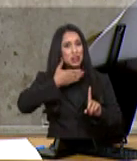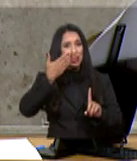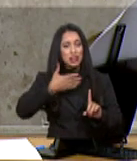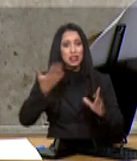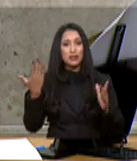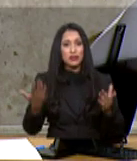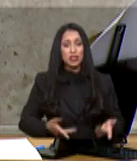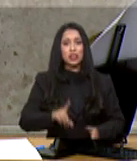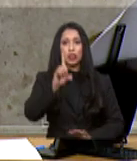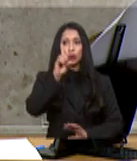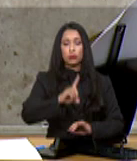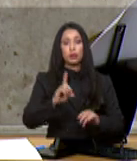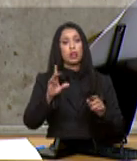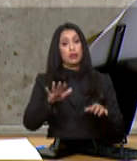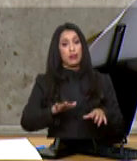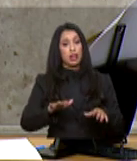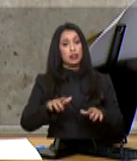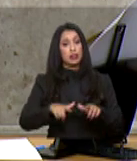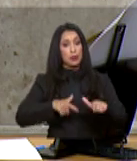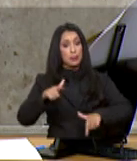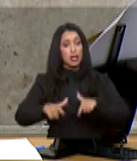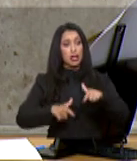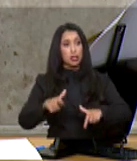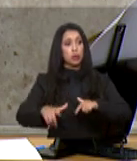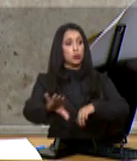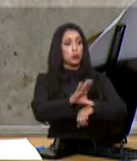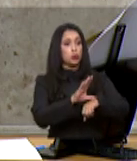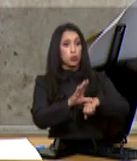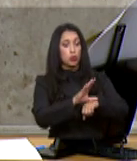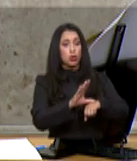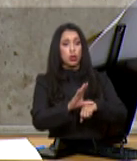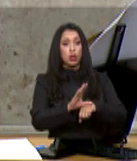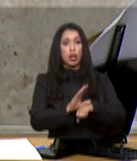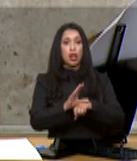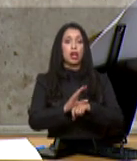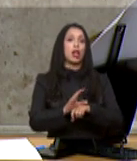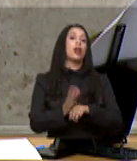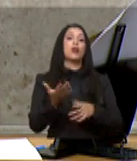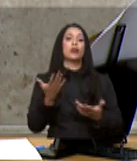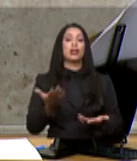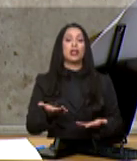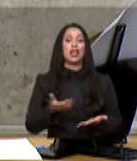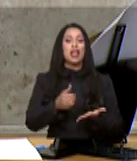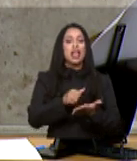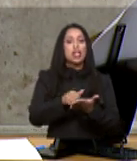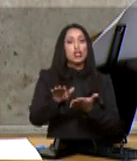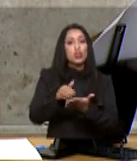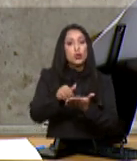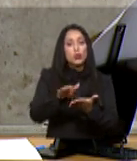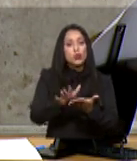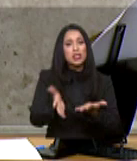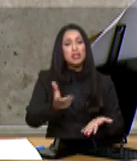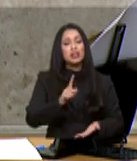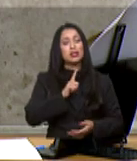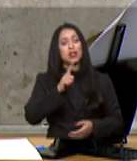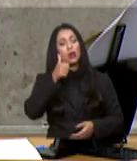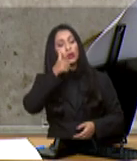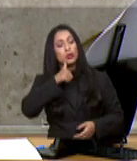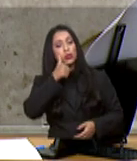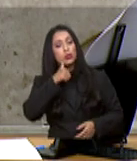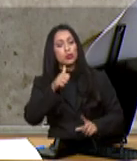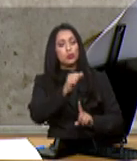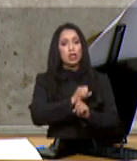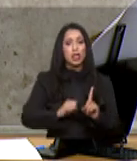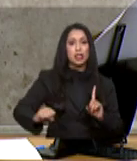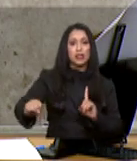âmbito do direito constitucional, é reflexo de uma estrutura social que exclui mulheres dos grandes espaços de